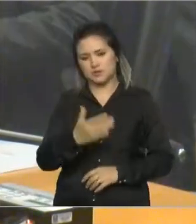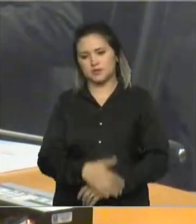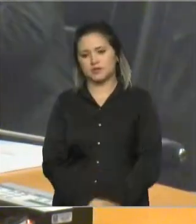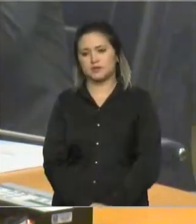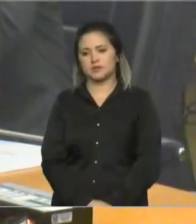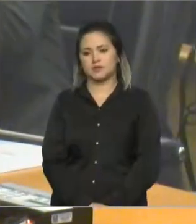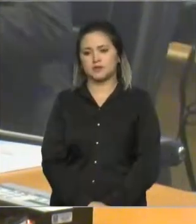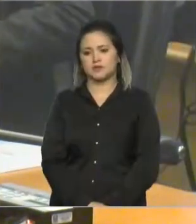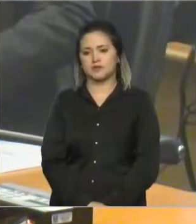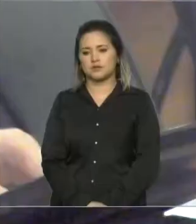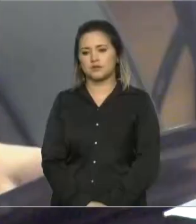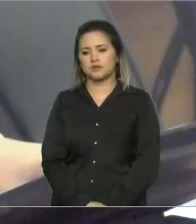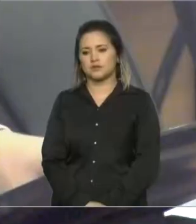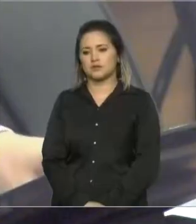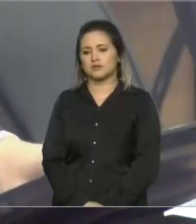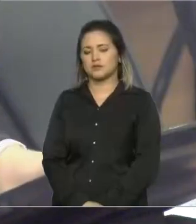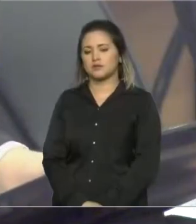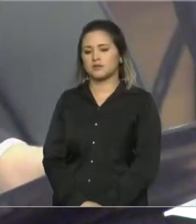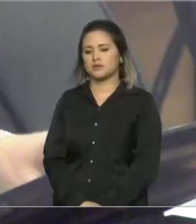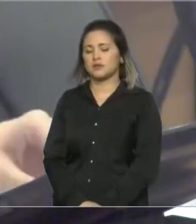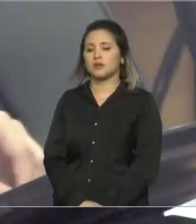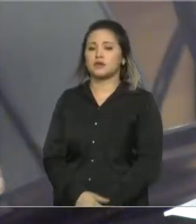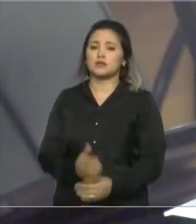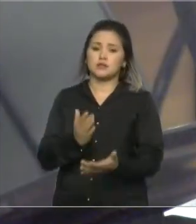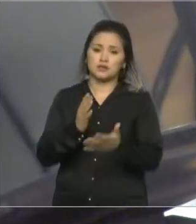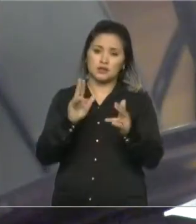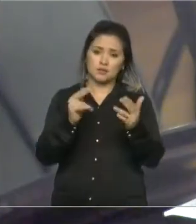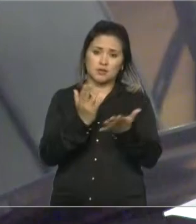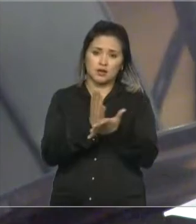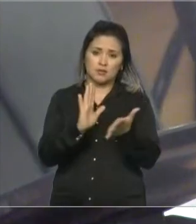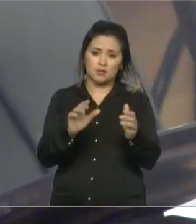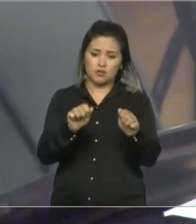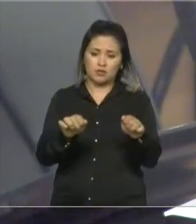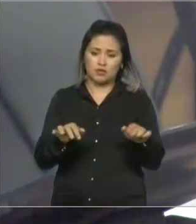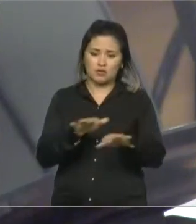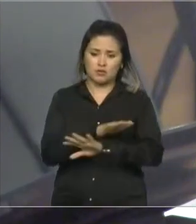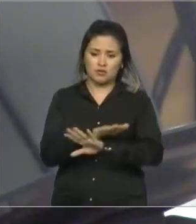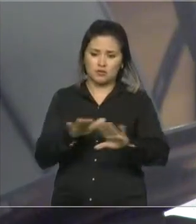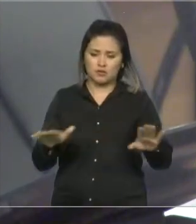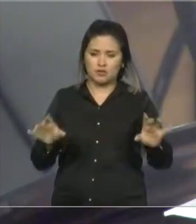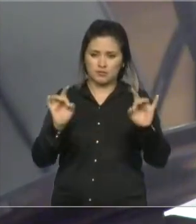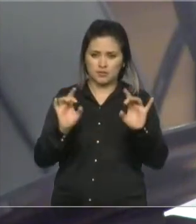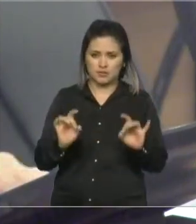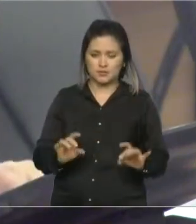O protocolo, nada mais havendo a tratar, declara encerrada a presente sessão especial.